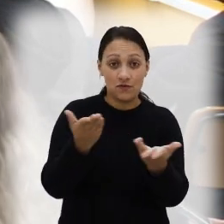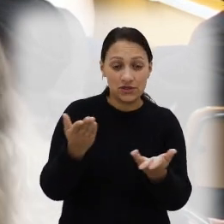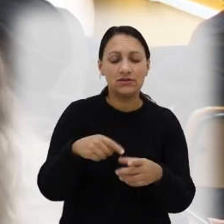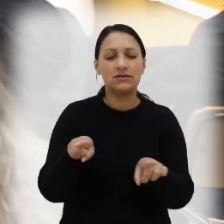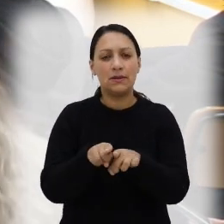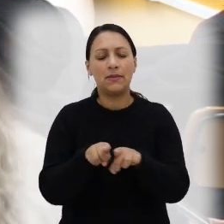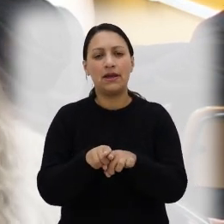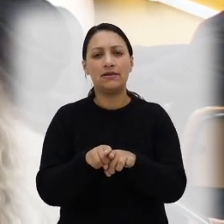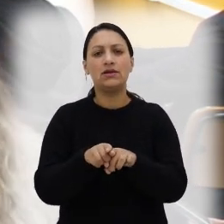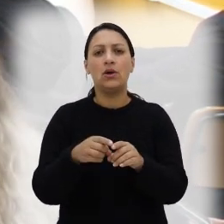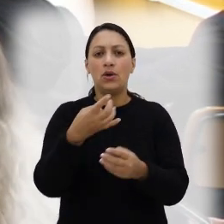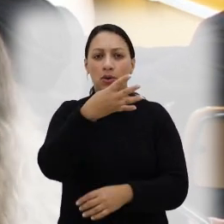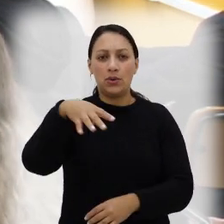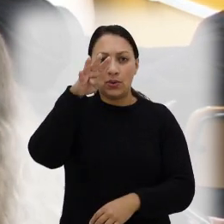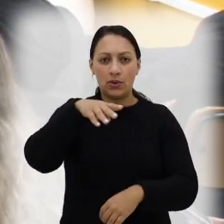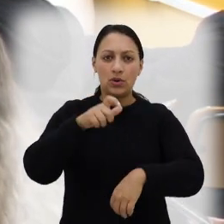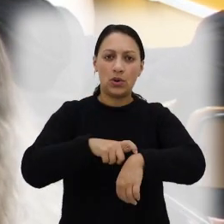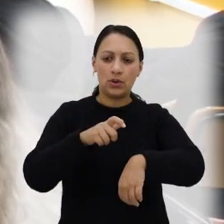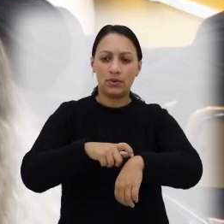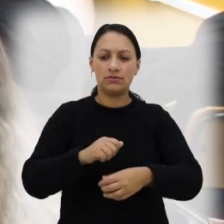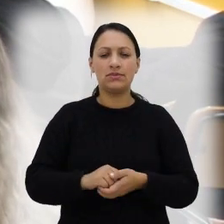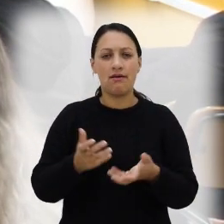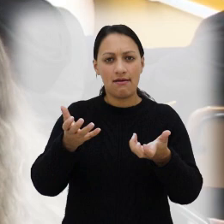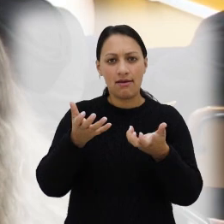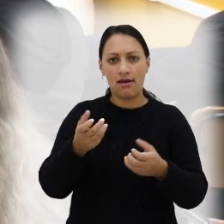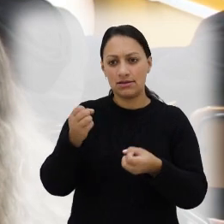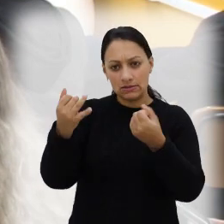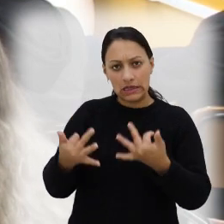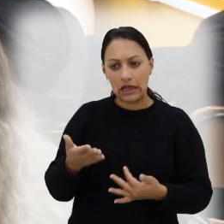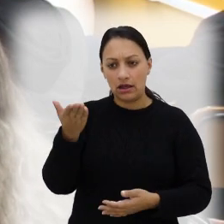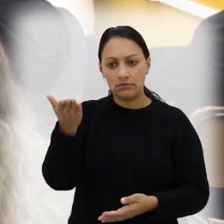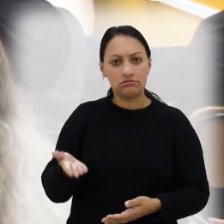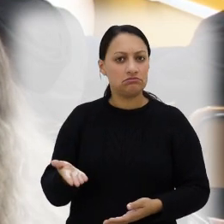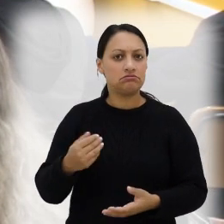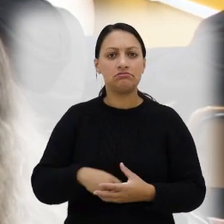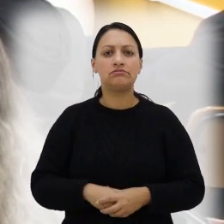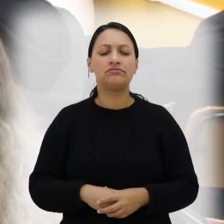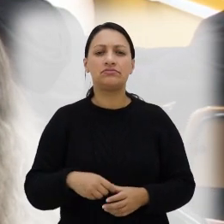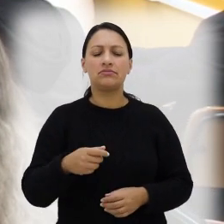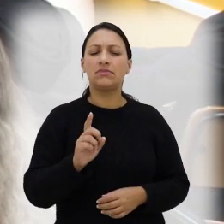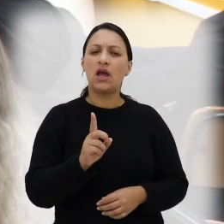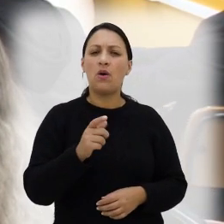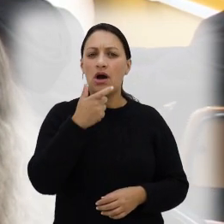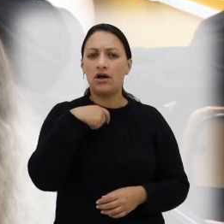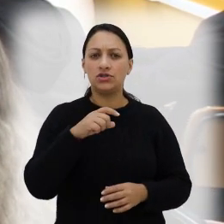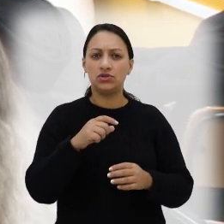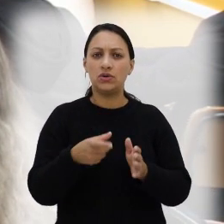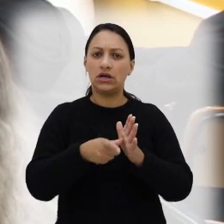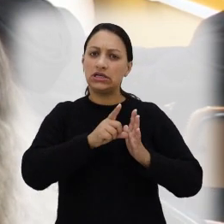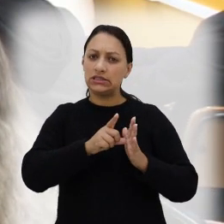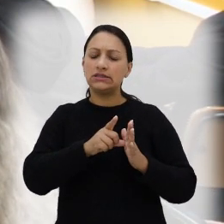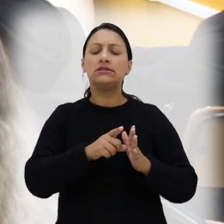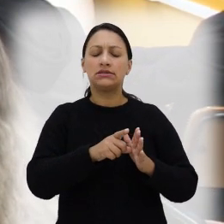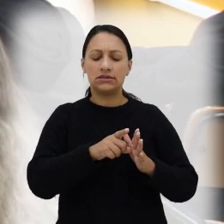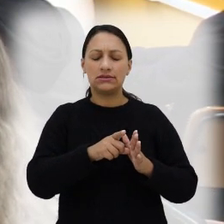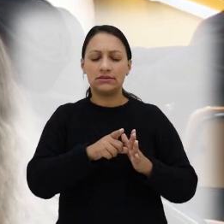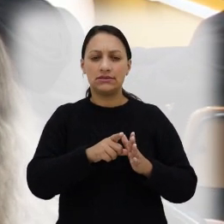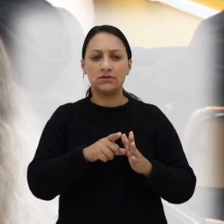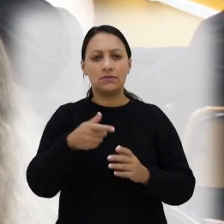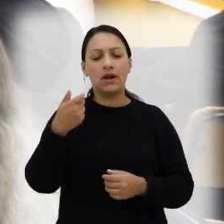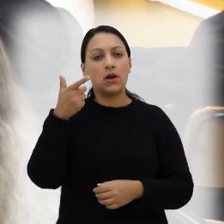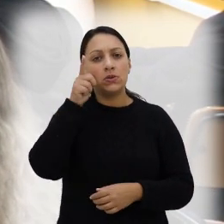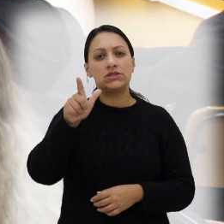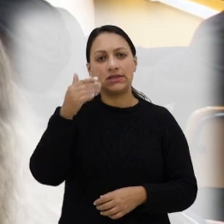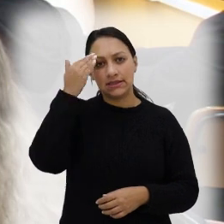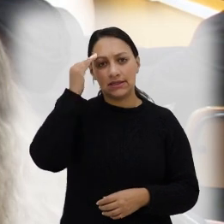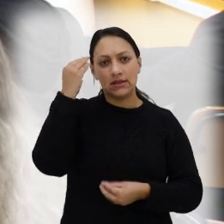do cronograma, então, quer falar ou fala depois da avaliação? Não, acho que a gente pode falar antes, para eles entenderem